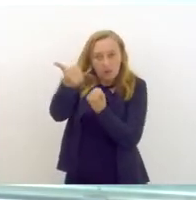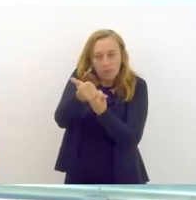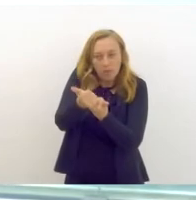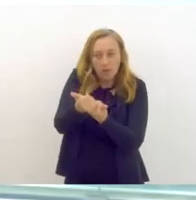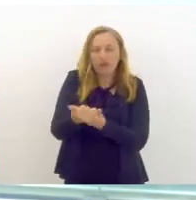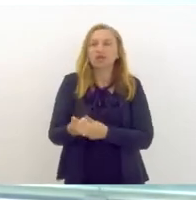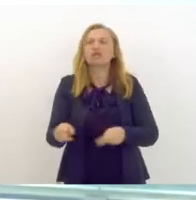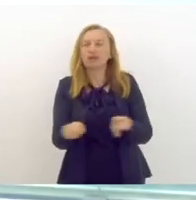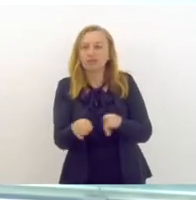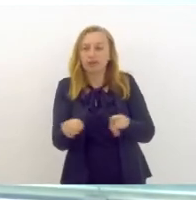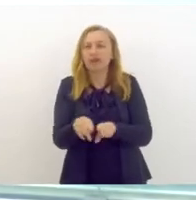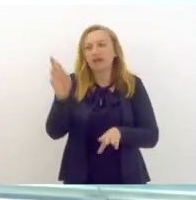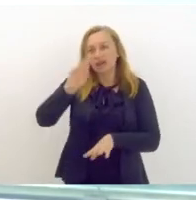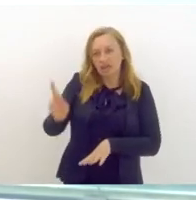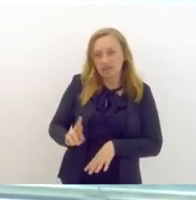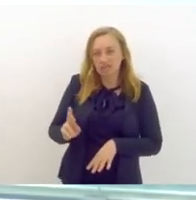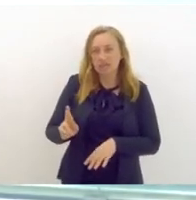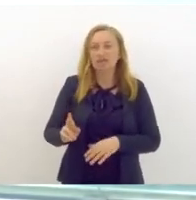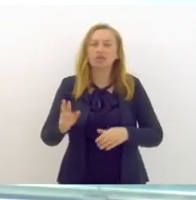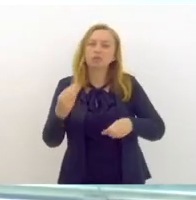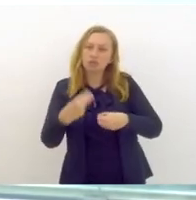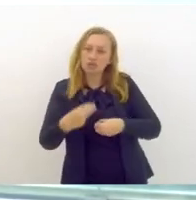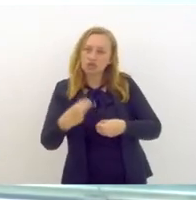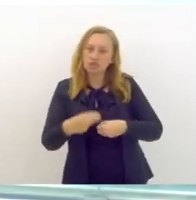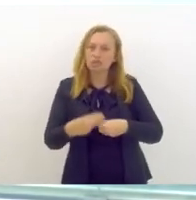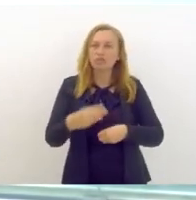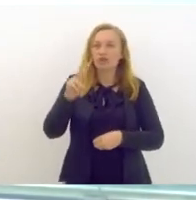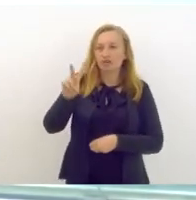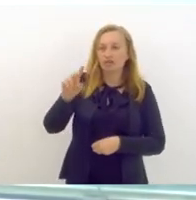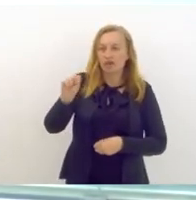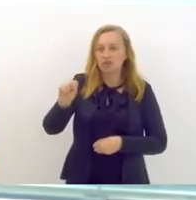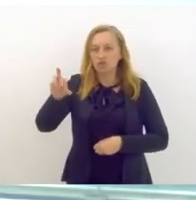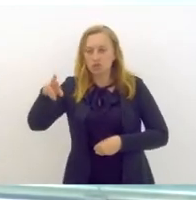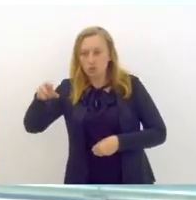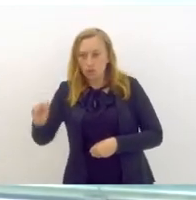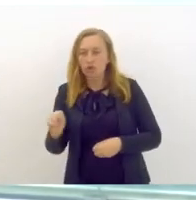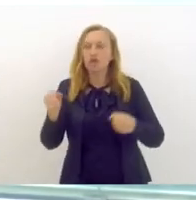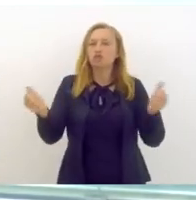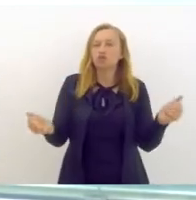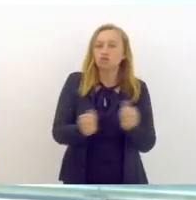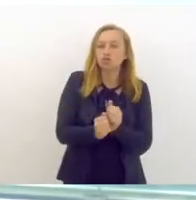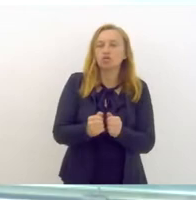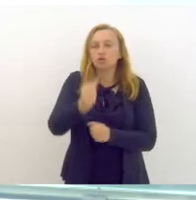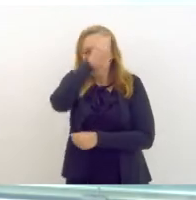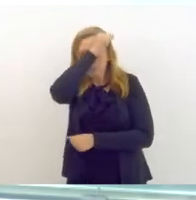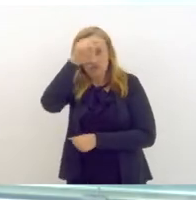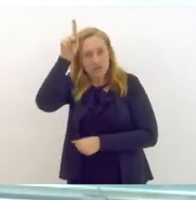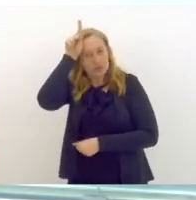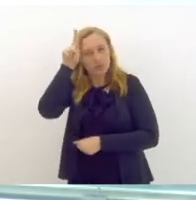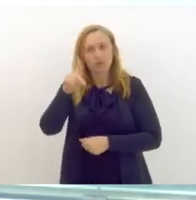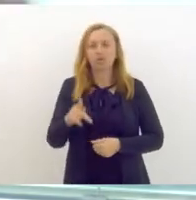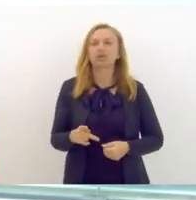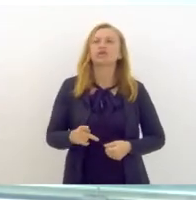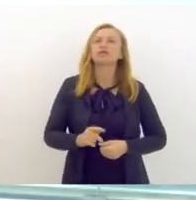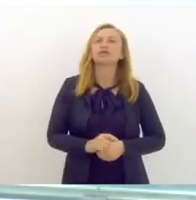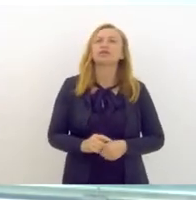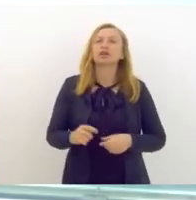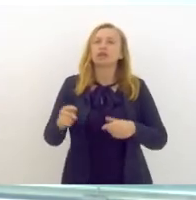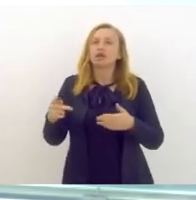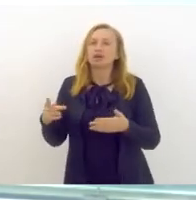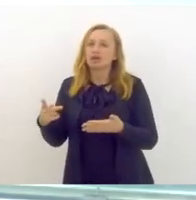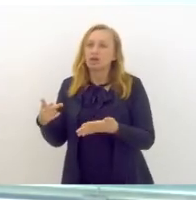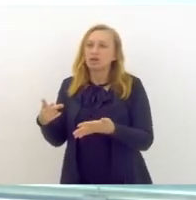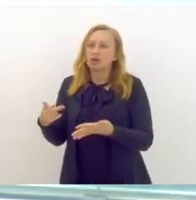agência ambiental do município de Resende, né? Em Vassouras, junto com a Prefeitura Municipal de Vassouras, ocupação irregular